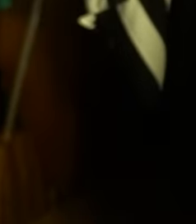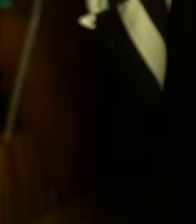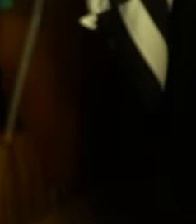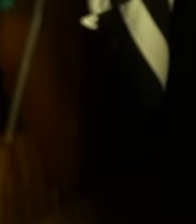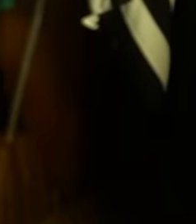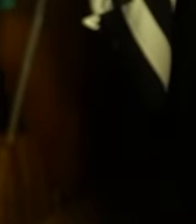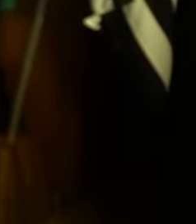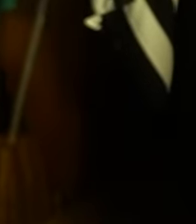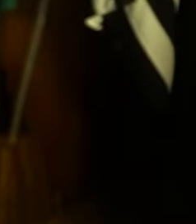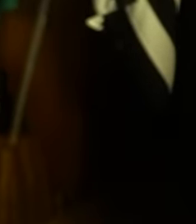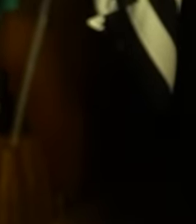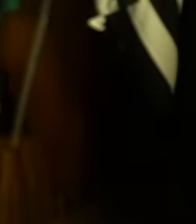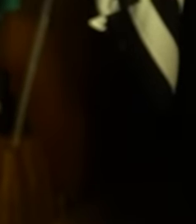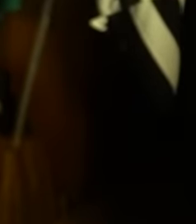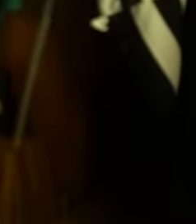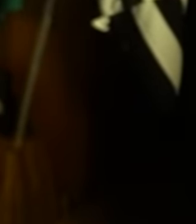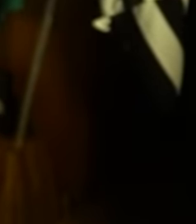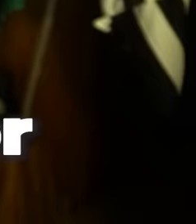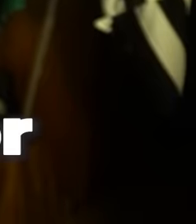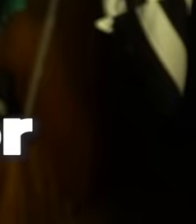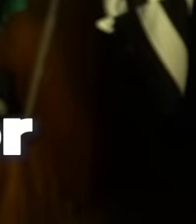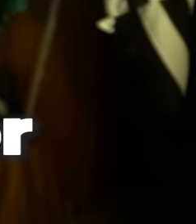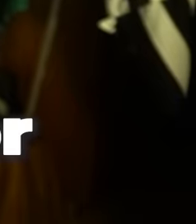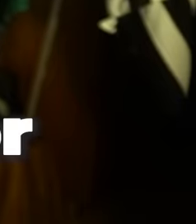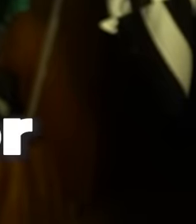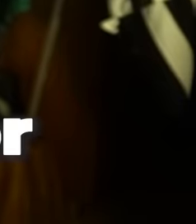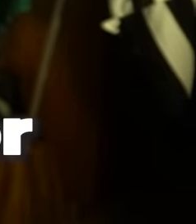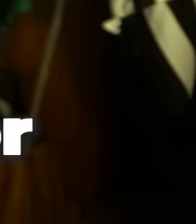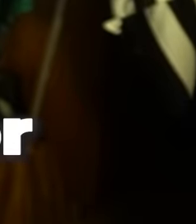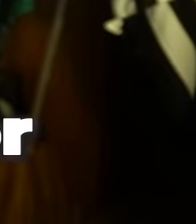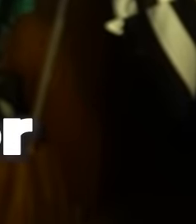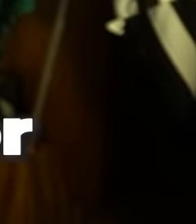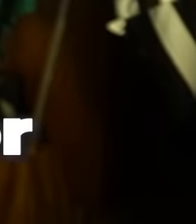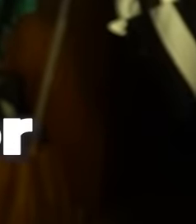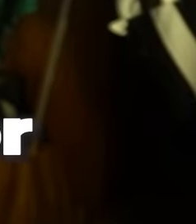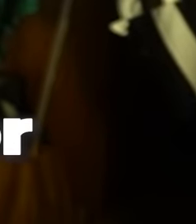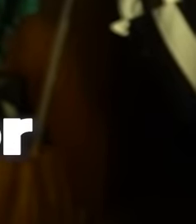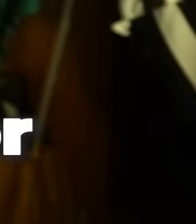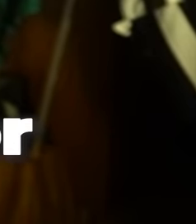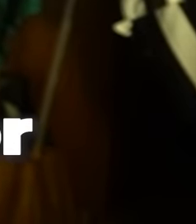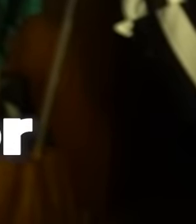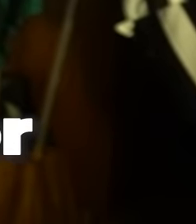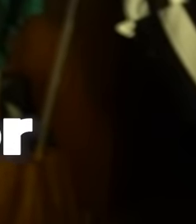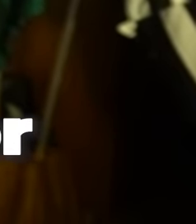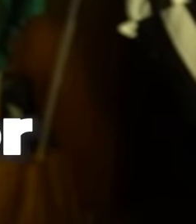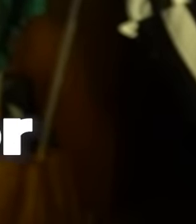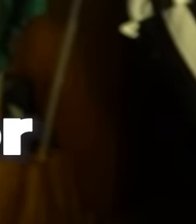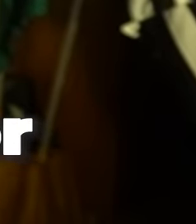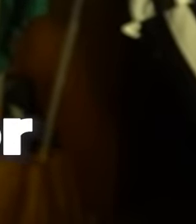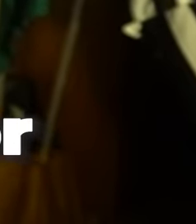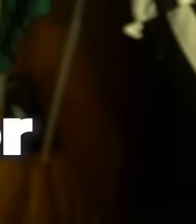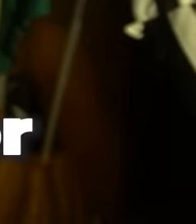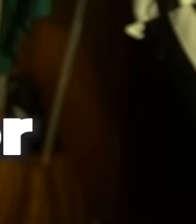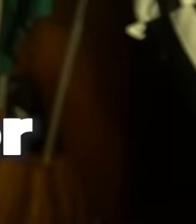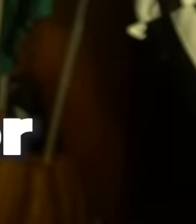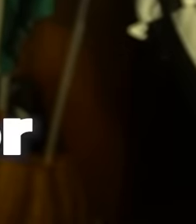like. Lembrando que nós teremos aí uma grande festa que será o Congresso Nacional do Movimento Brasil Livre, o maior evento político do país, né? Para